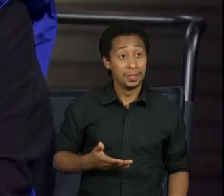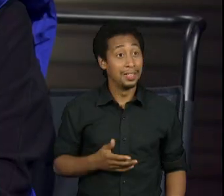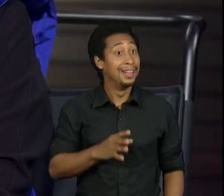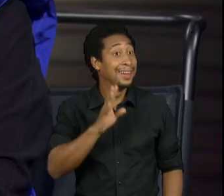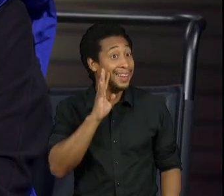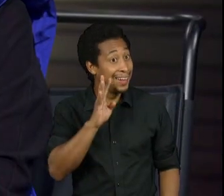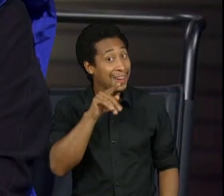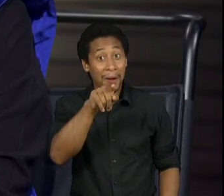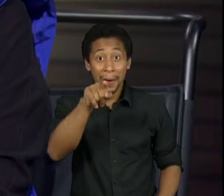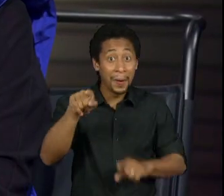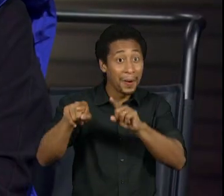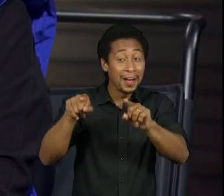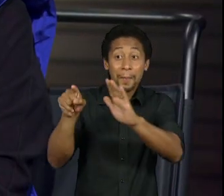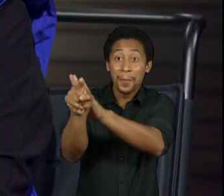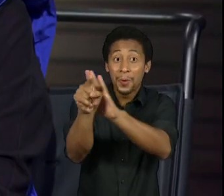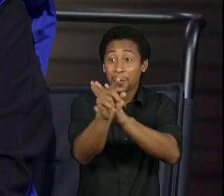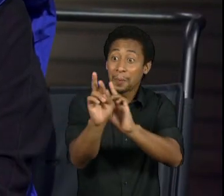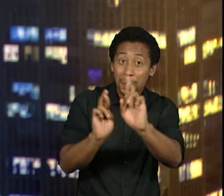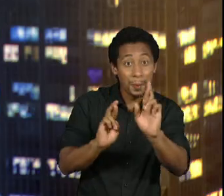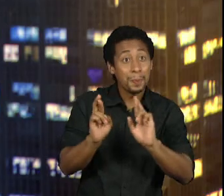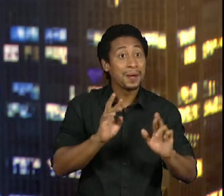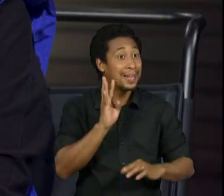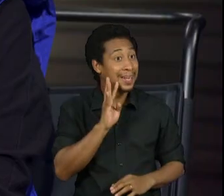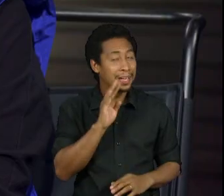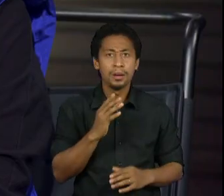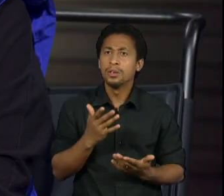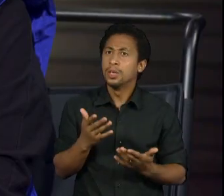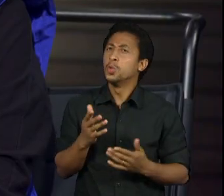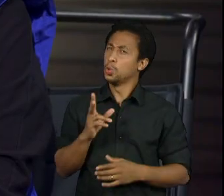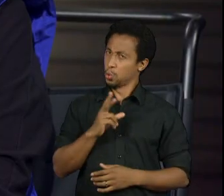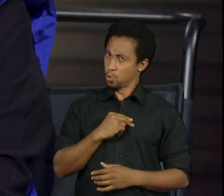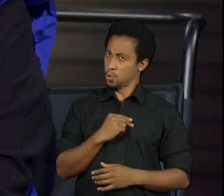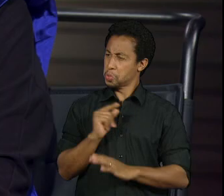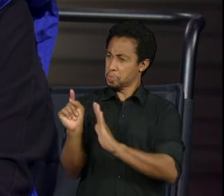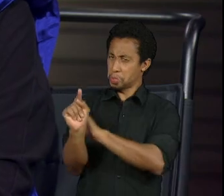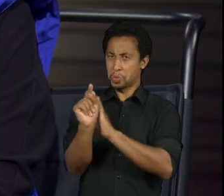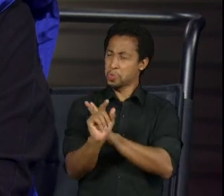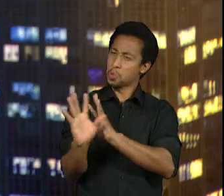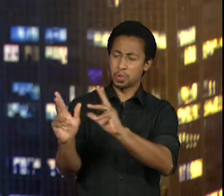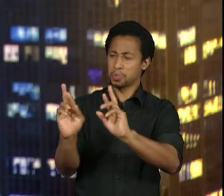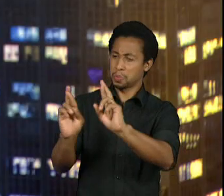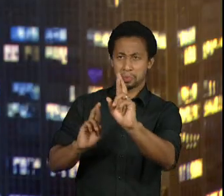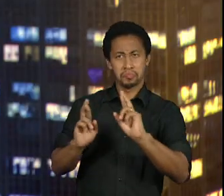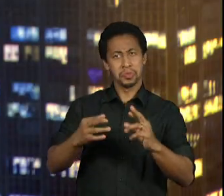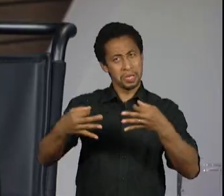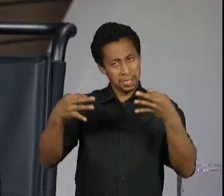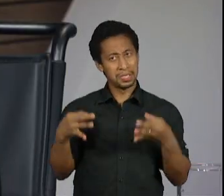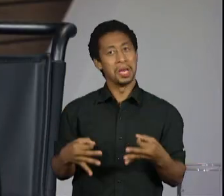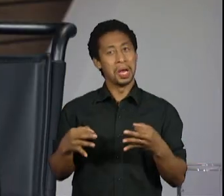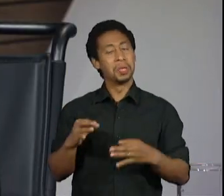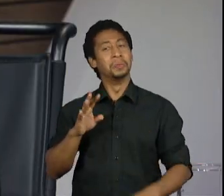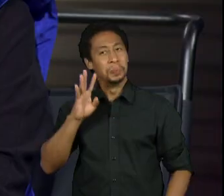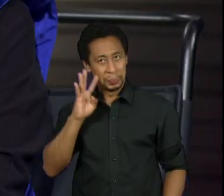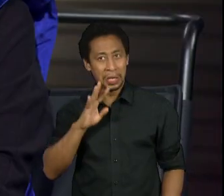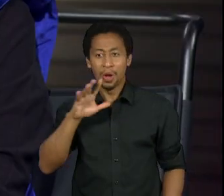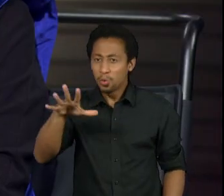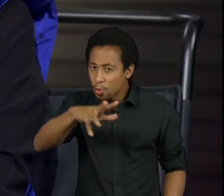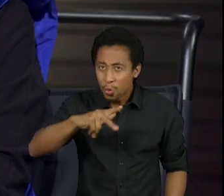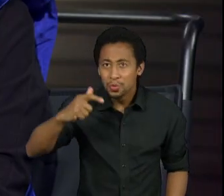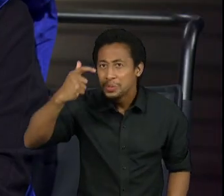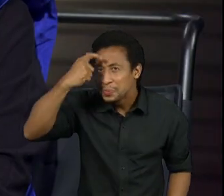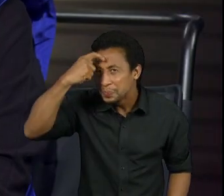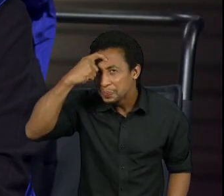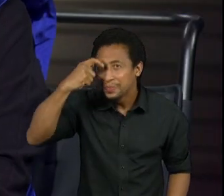sociedade legais que vocês entrevistaram, não? Oi? Que pessoas legais que não vocês entrevistaram. Não é? Honestas, né? Exato. E muito conscientes, né?